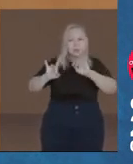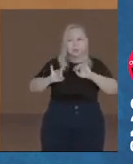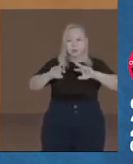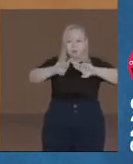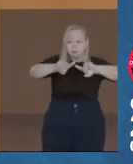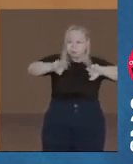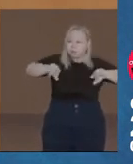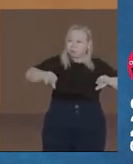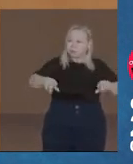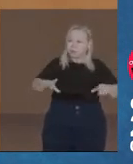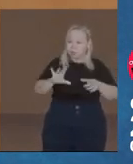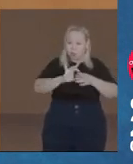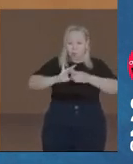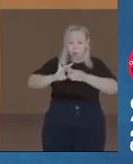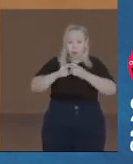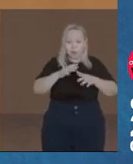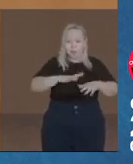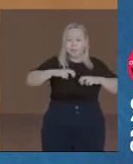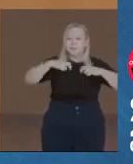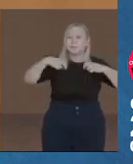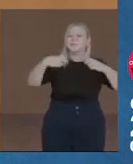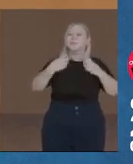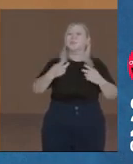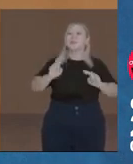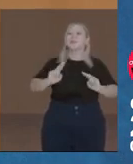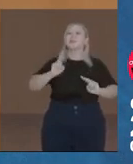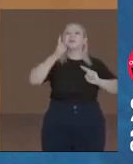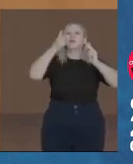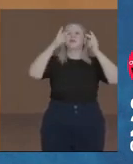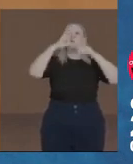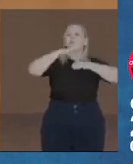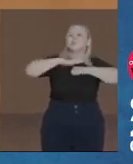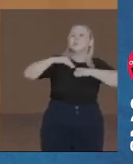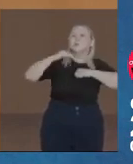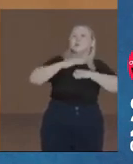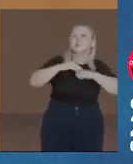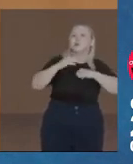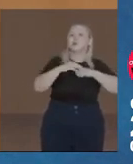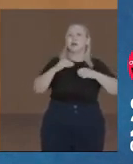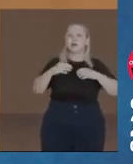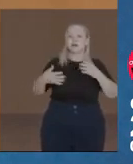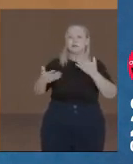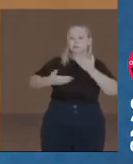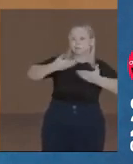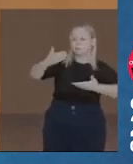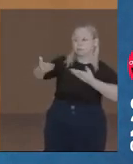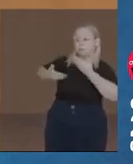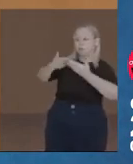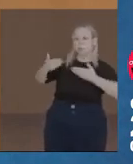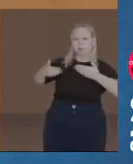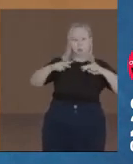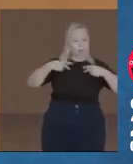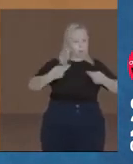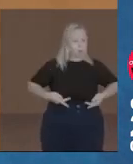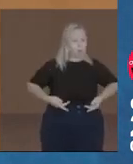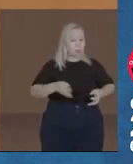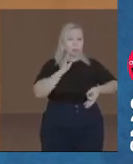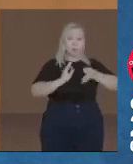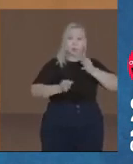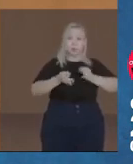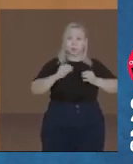outro mundo é possível, porque num passado muito recente fomos capazes de